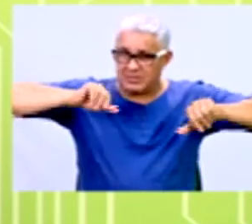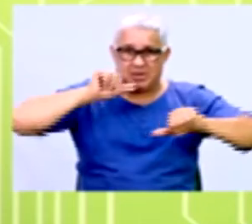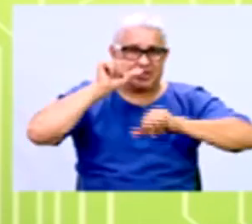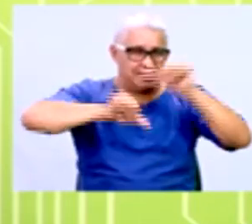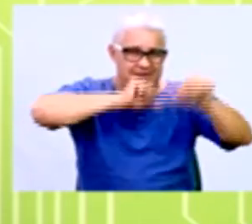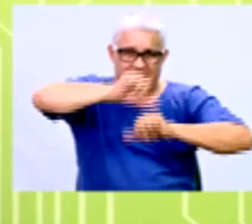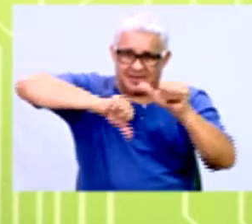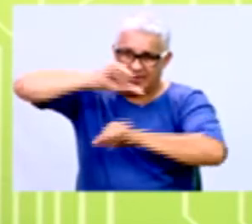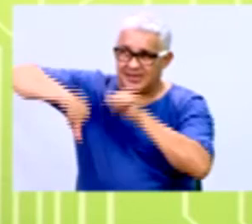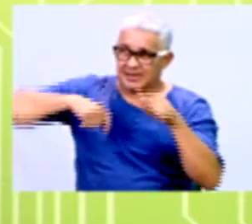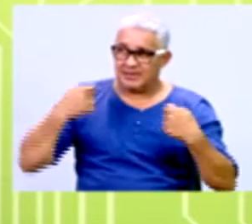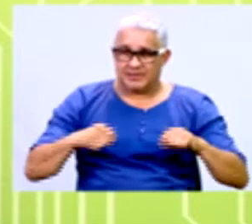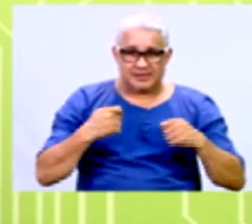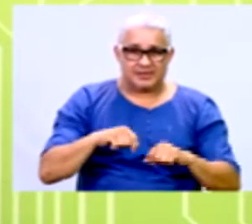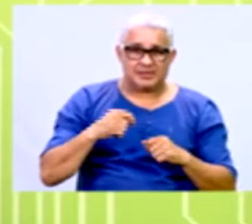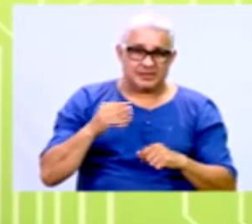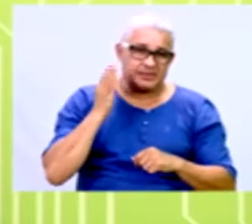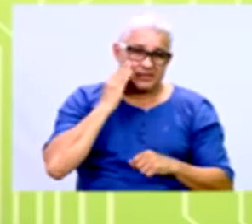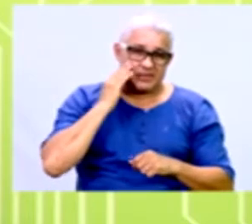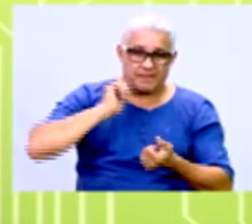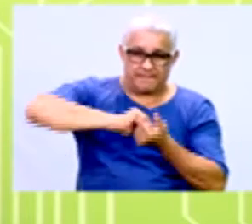ele, né? E a gente precisa sempre estar se adequando, certo?